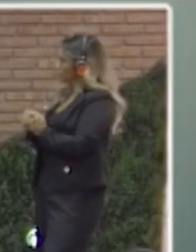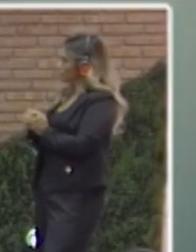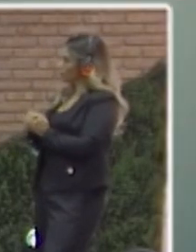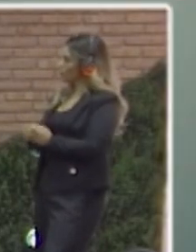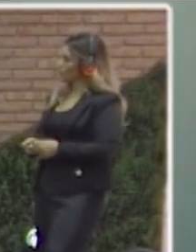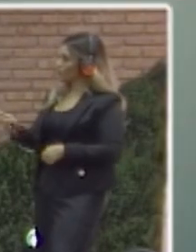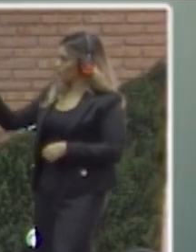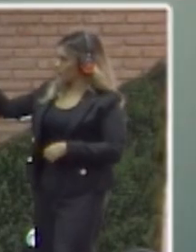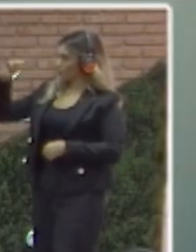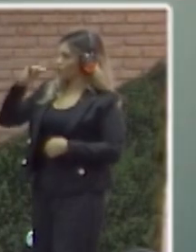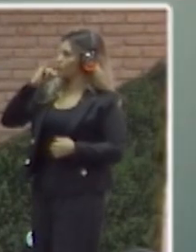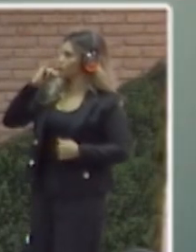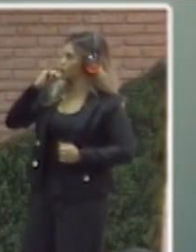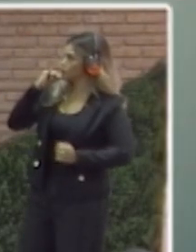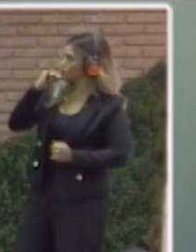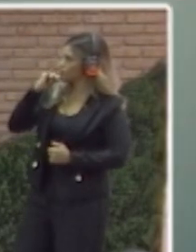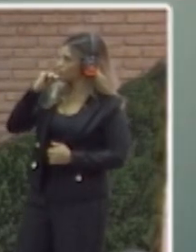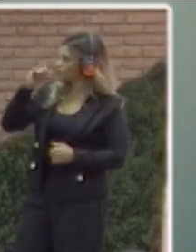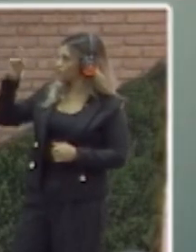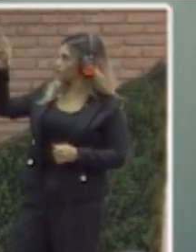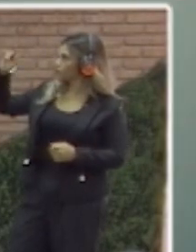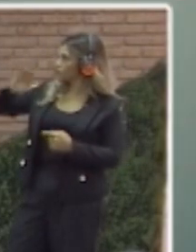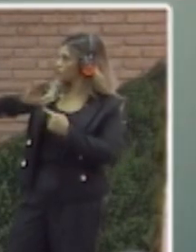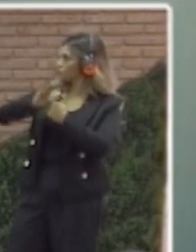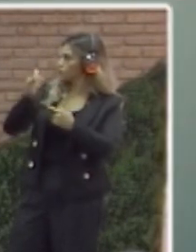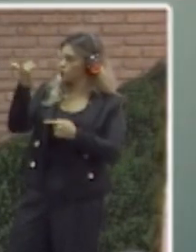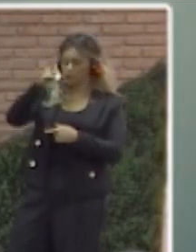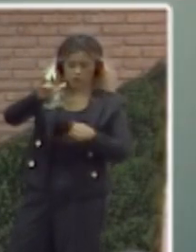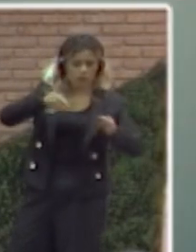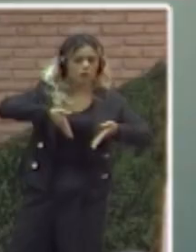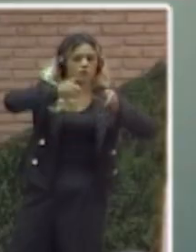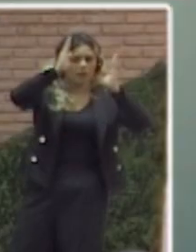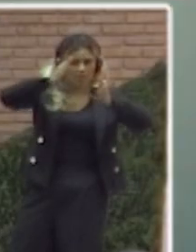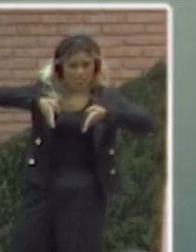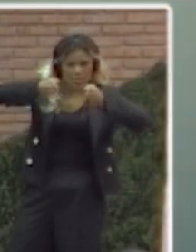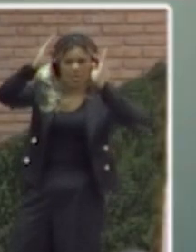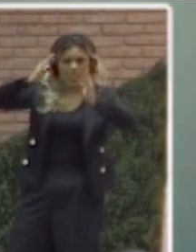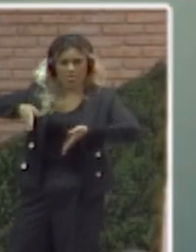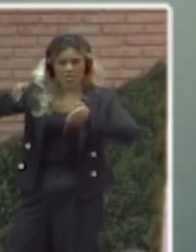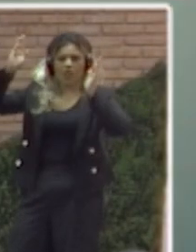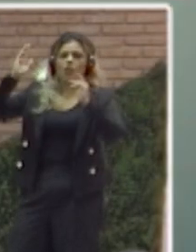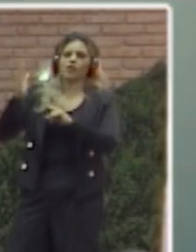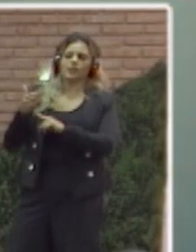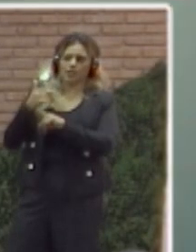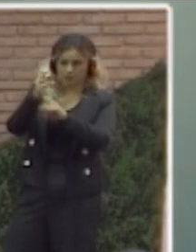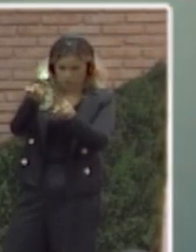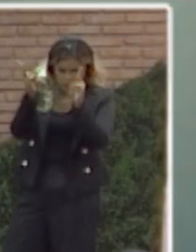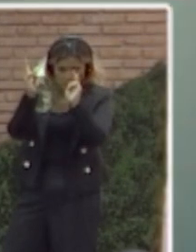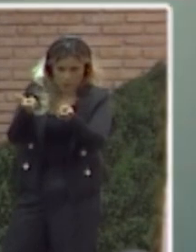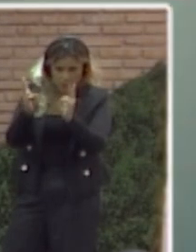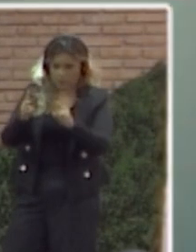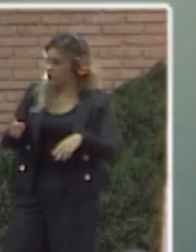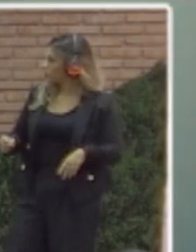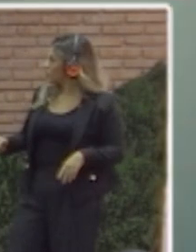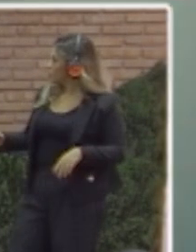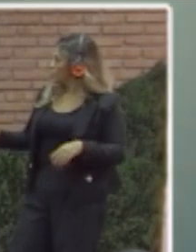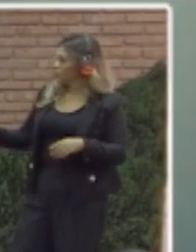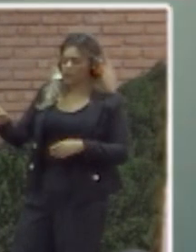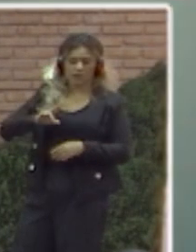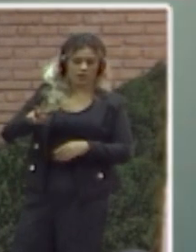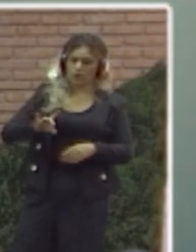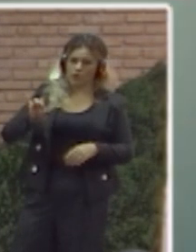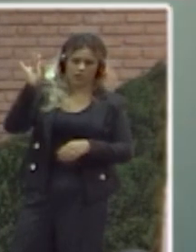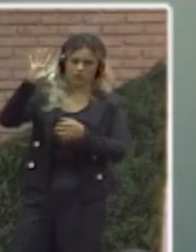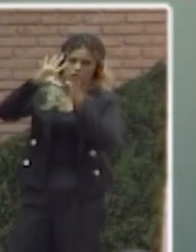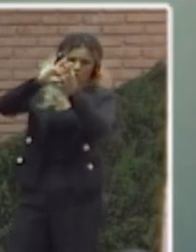Esse exemplo aqui mostra outros prédios que foram feitos usando essa tecnologia. Ele não foi só usado